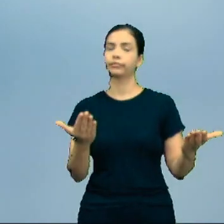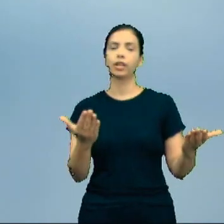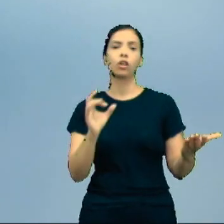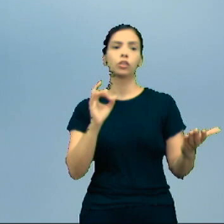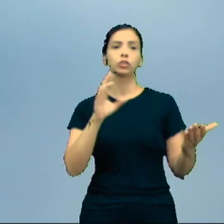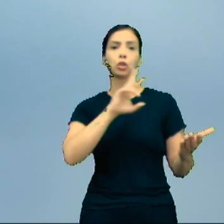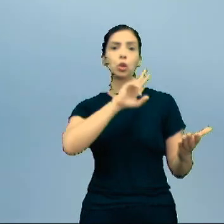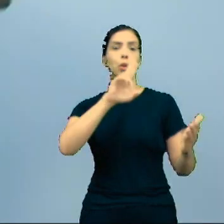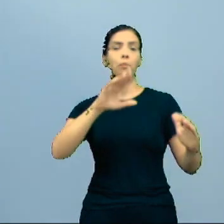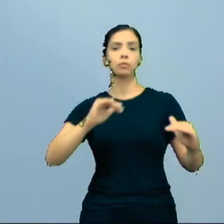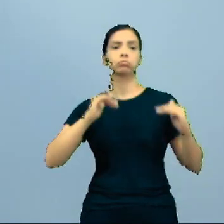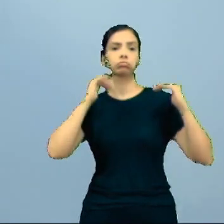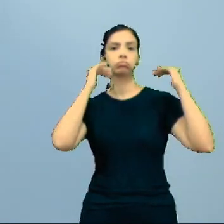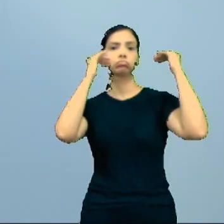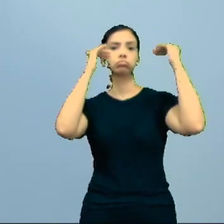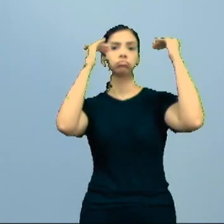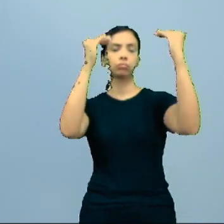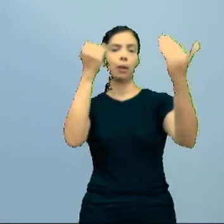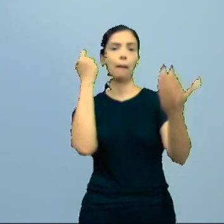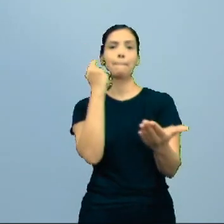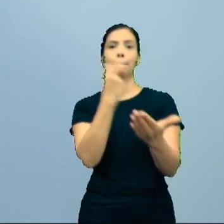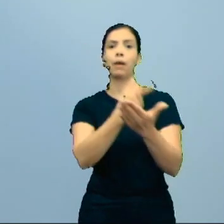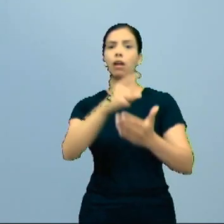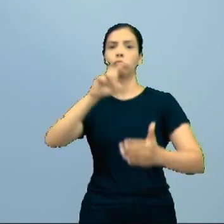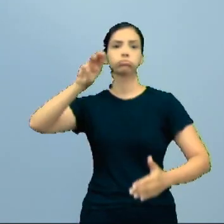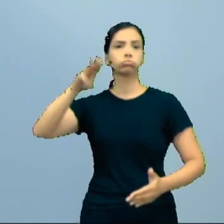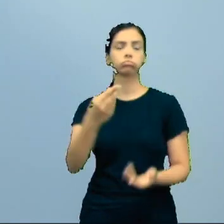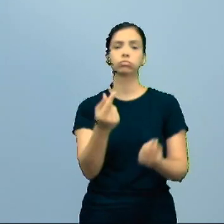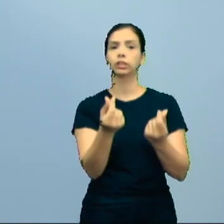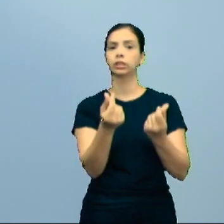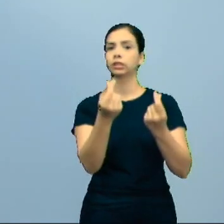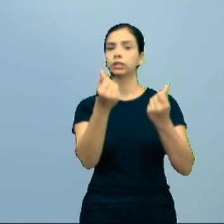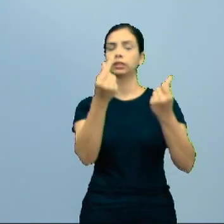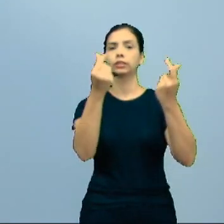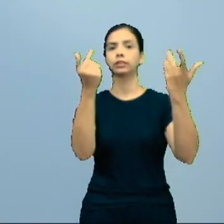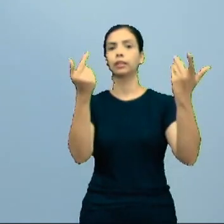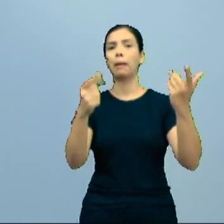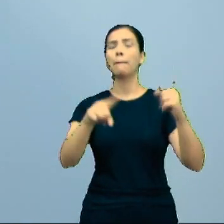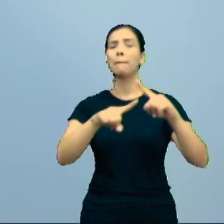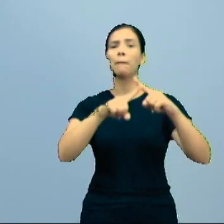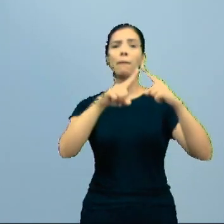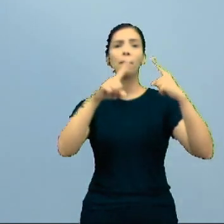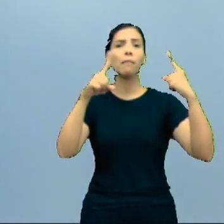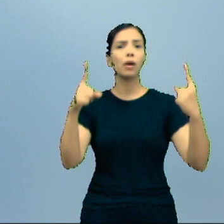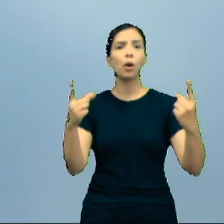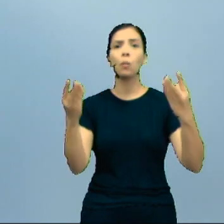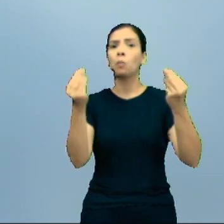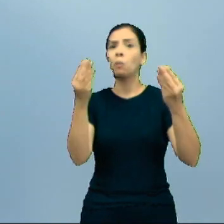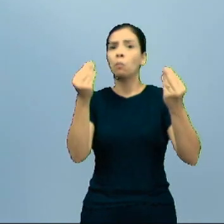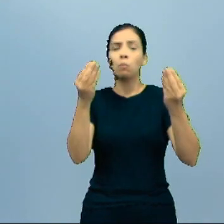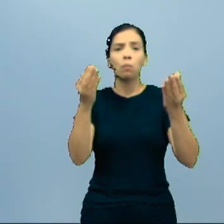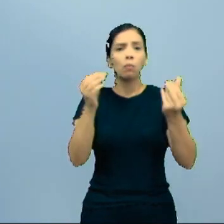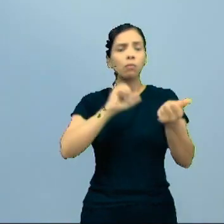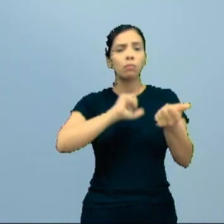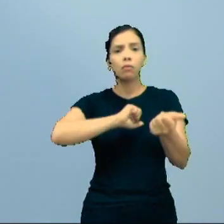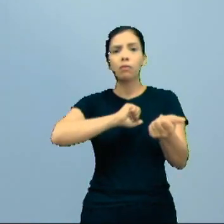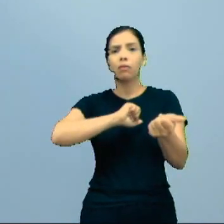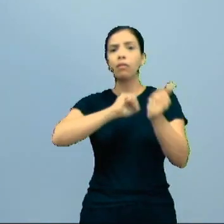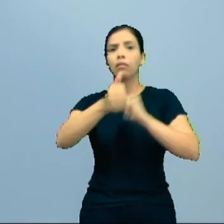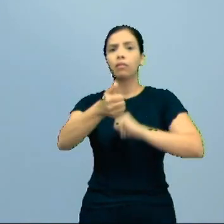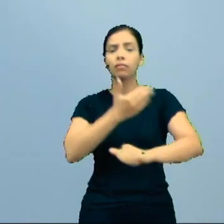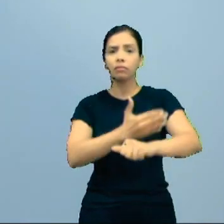ligas esportivas que pagam milhões para os seus praticantes. Mas a maioria dos atletas profissionais não estão nessas ligas. Então, eles